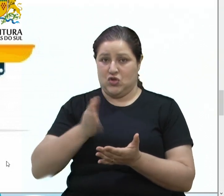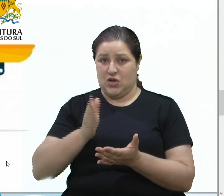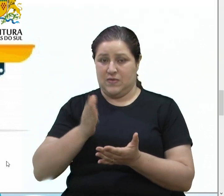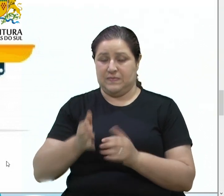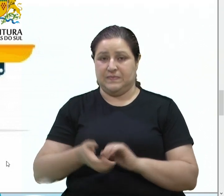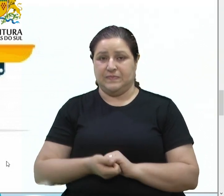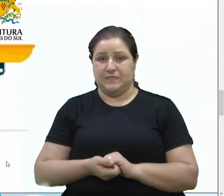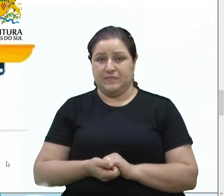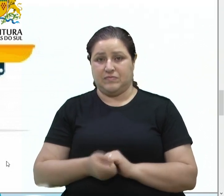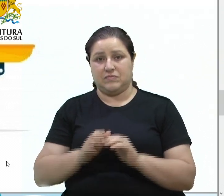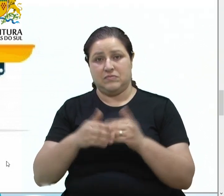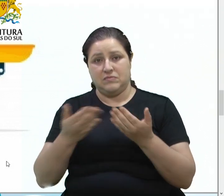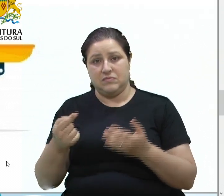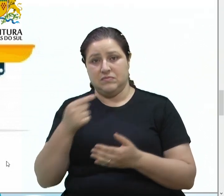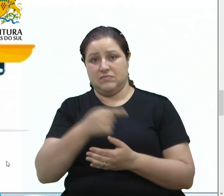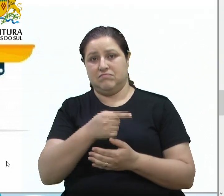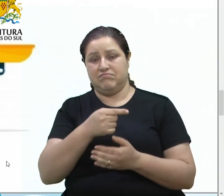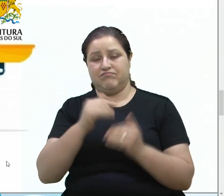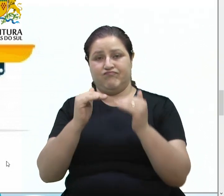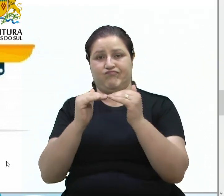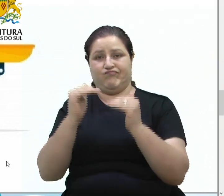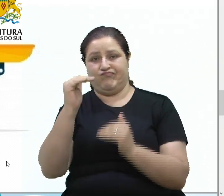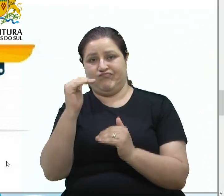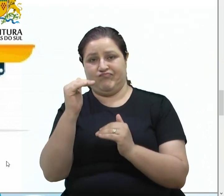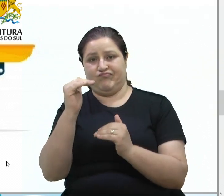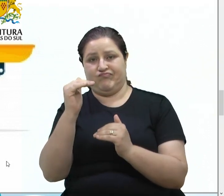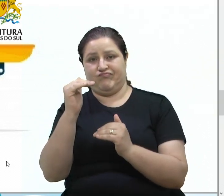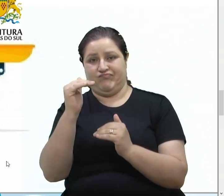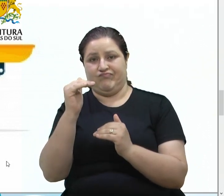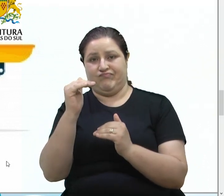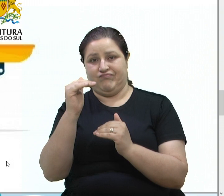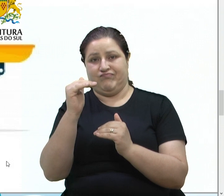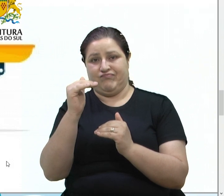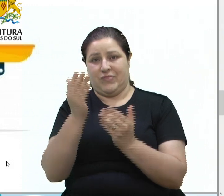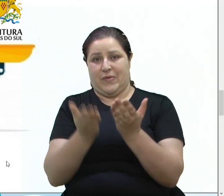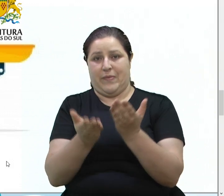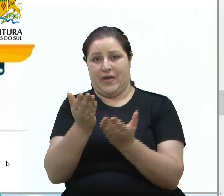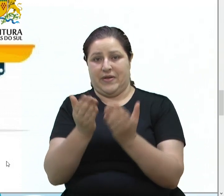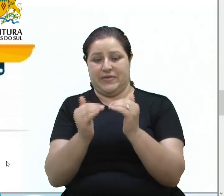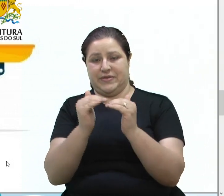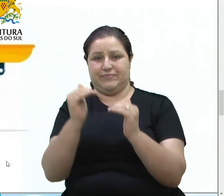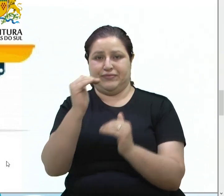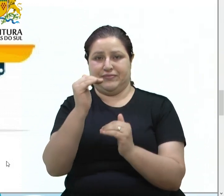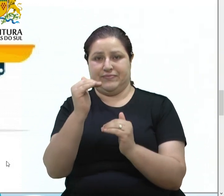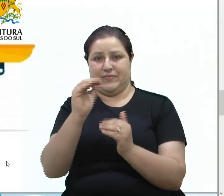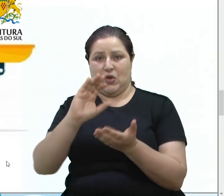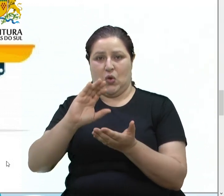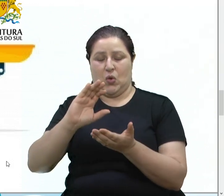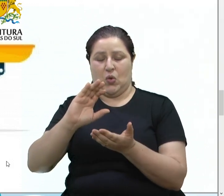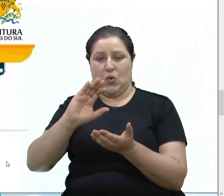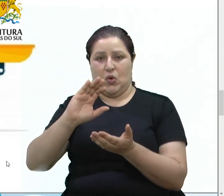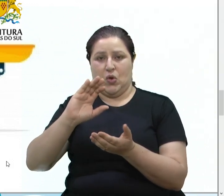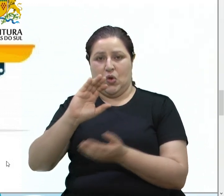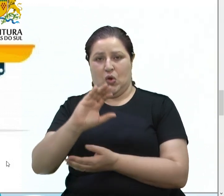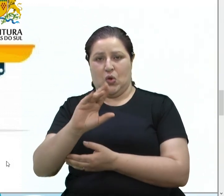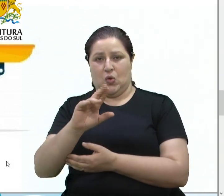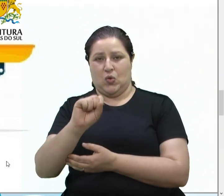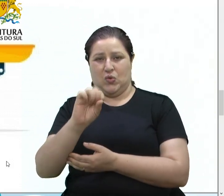Isso então, é desproporcional na balança de custos entre a Prefeitura e o SAMAI. Uma parte, senhor